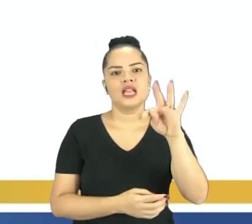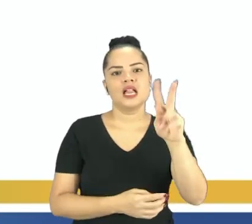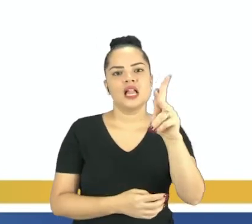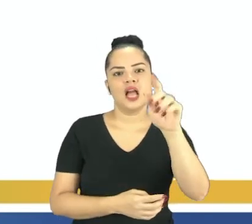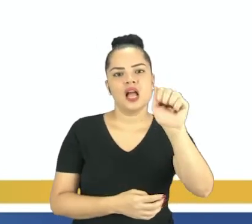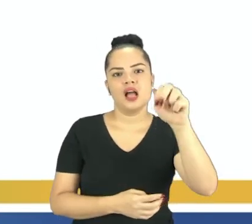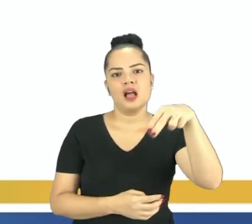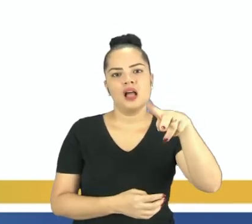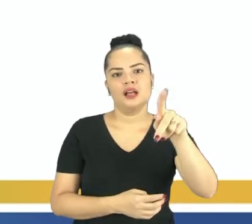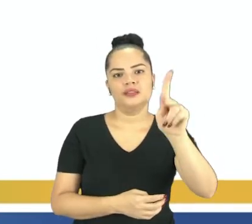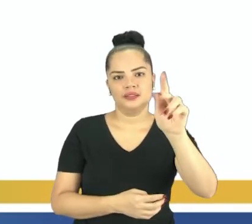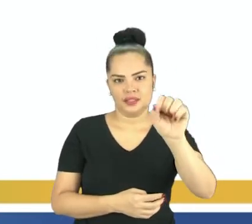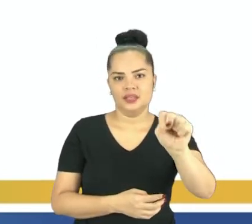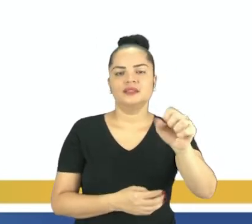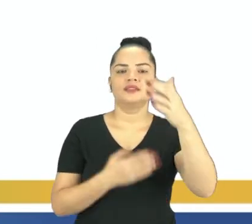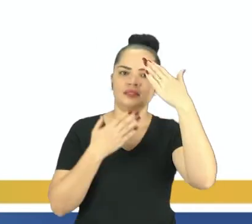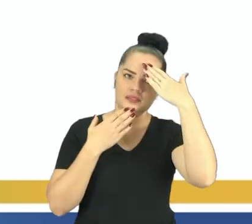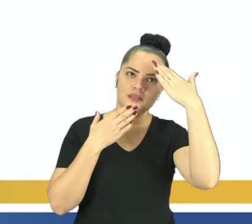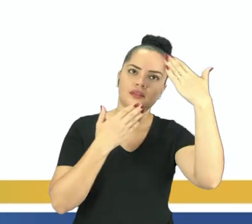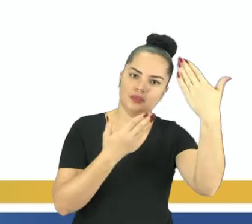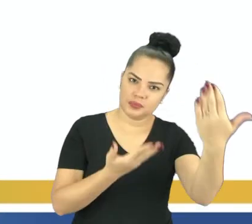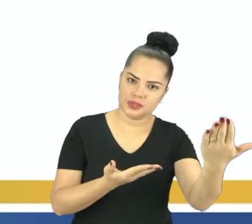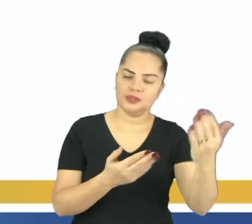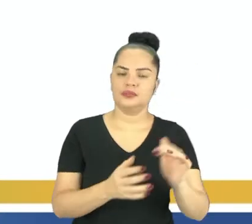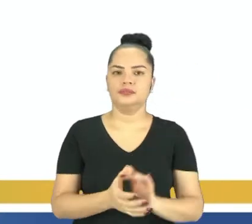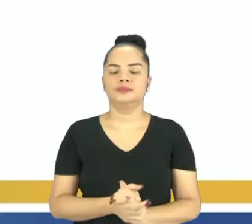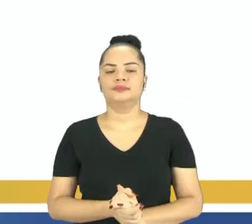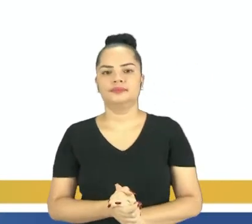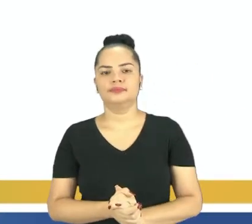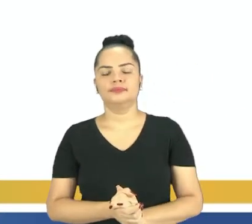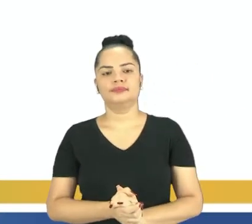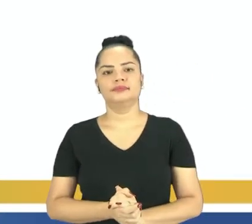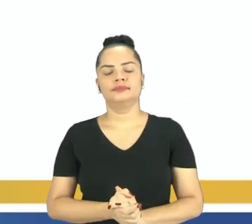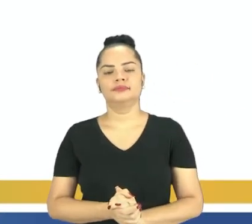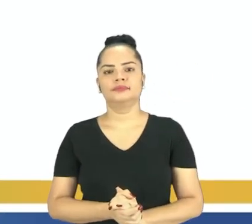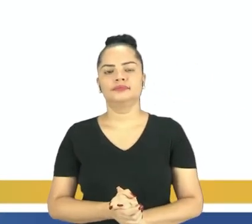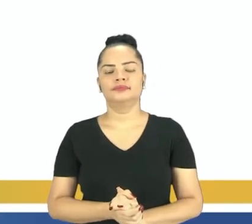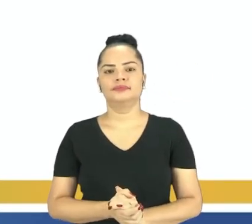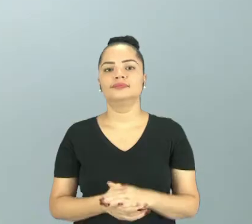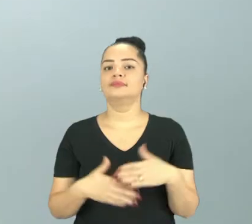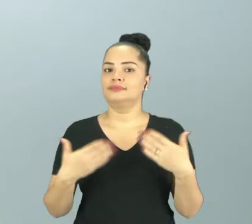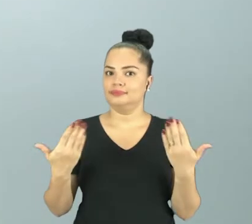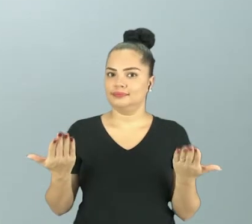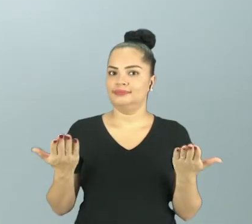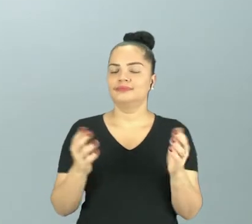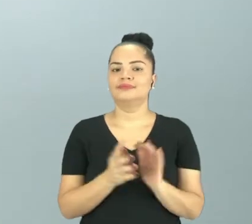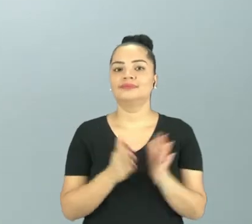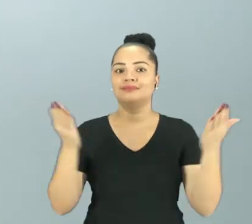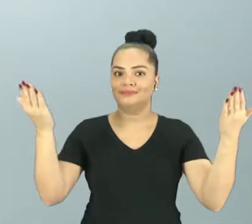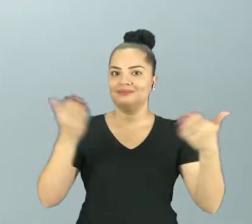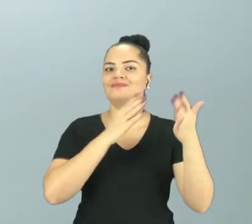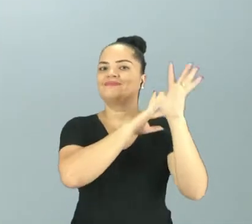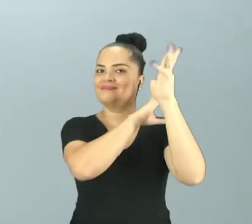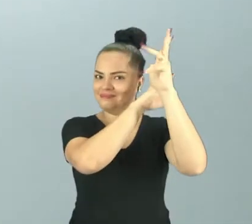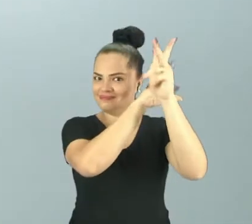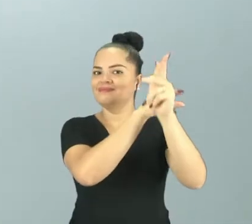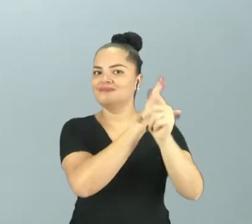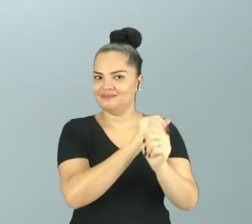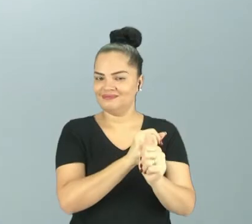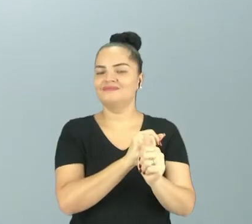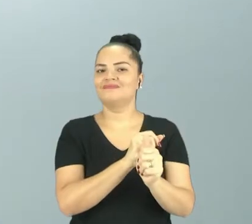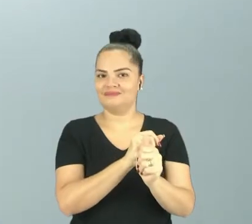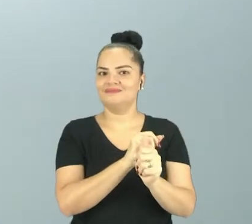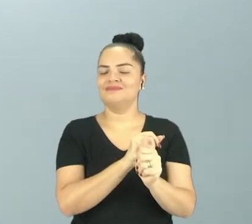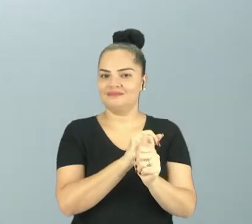Ou outro que você já conheça, como thank you, entre outros, ok? Muito bem, agora que nós relembramos essa parte de